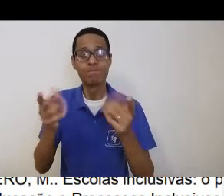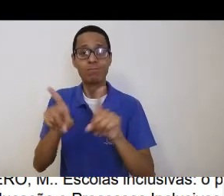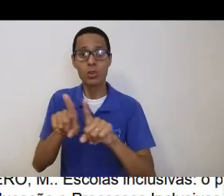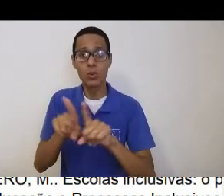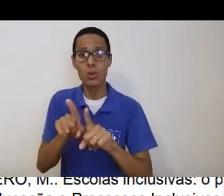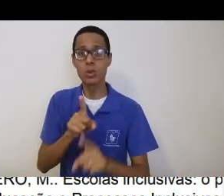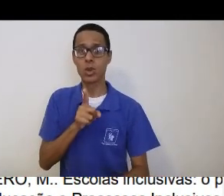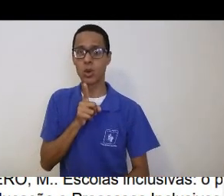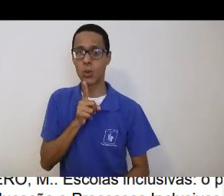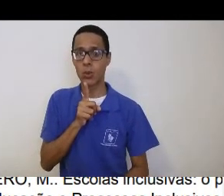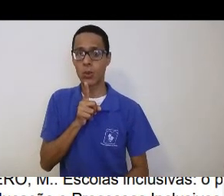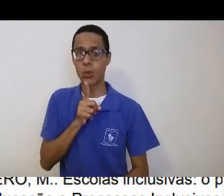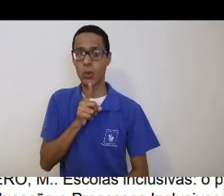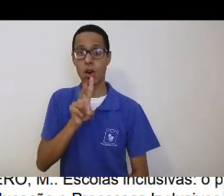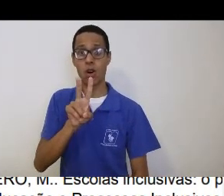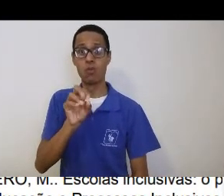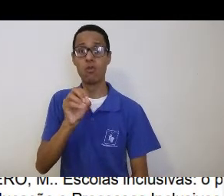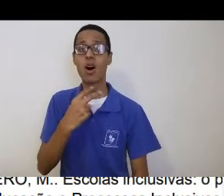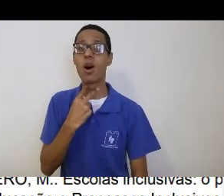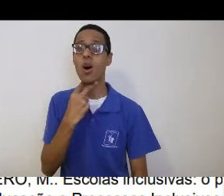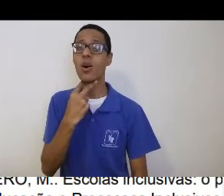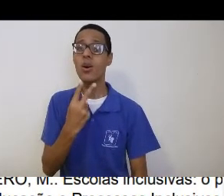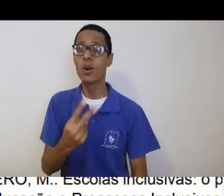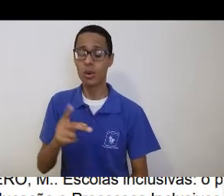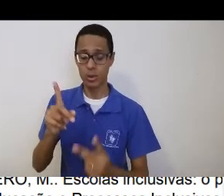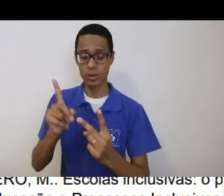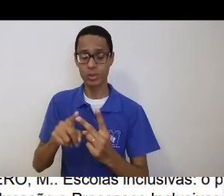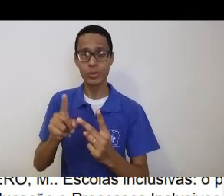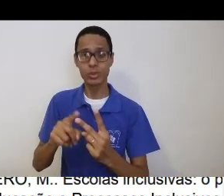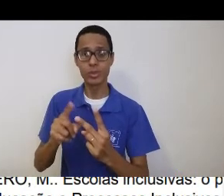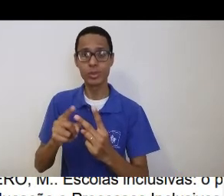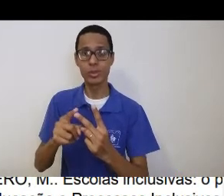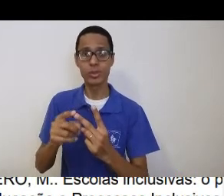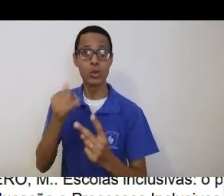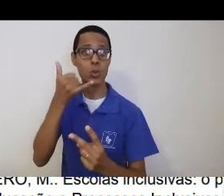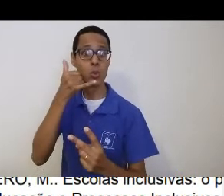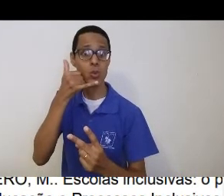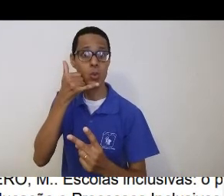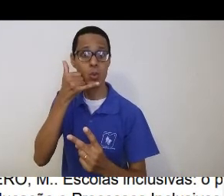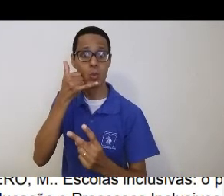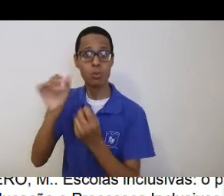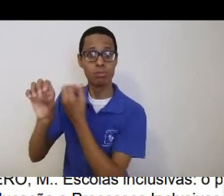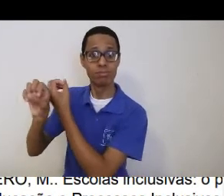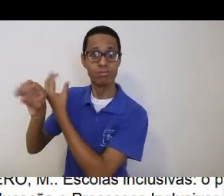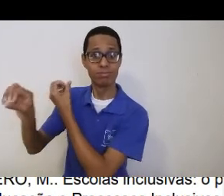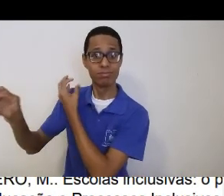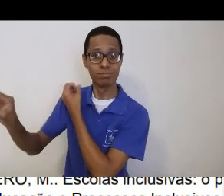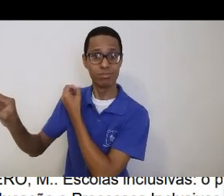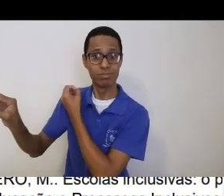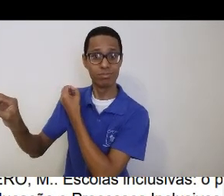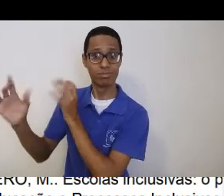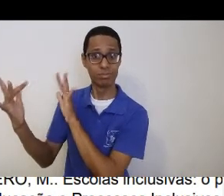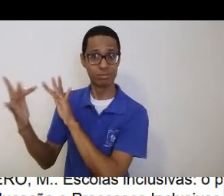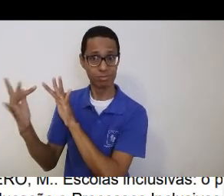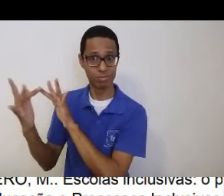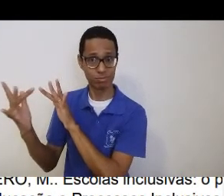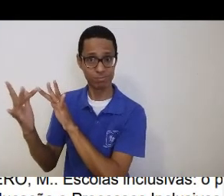voz, os recursos visuais, além dos recursos físicos, tanto no nosso lar, tanto na